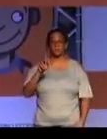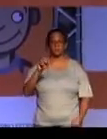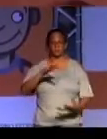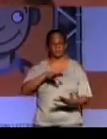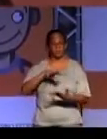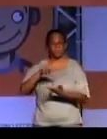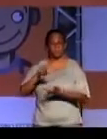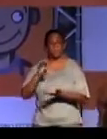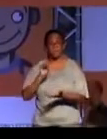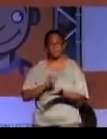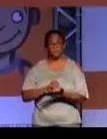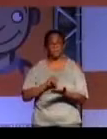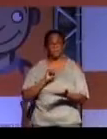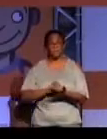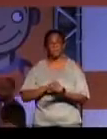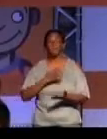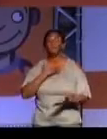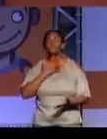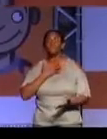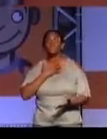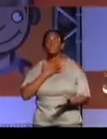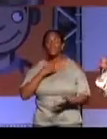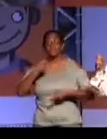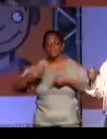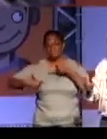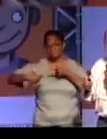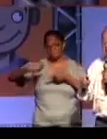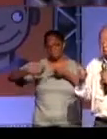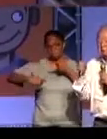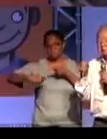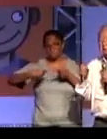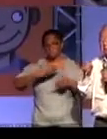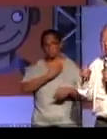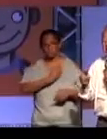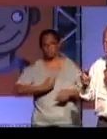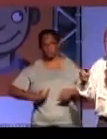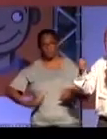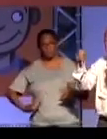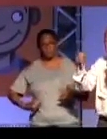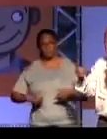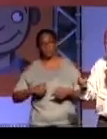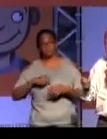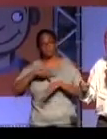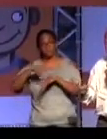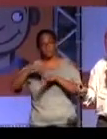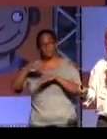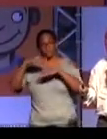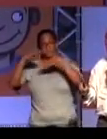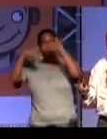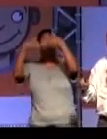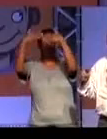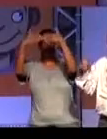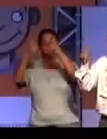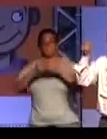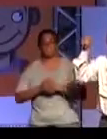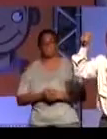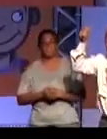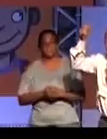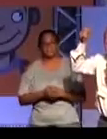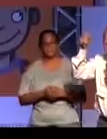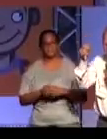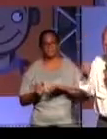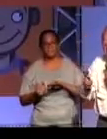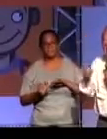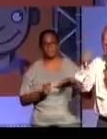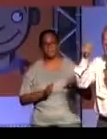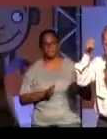que falta vontade política dos governos dos países desenvolvidos, alguns países desenvolvidos.